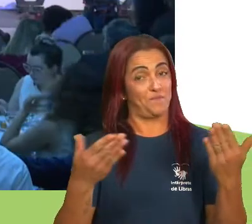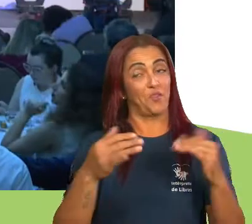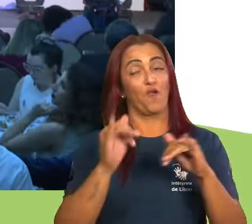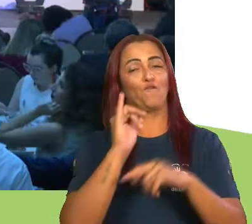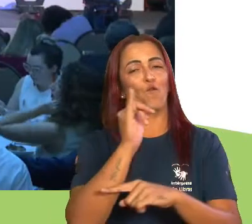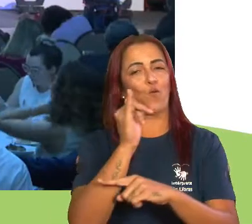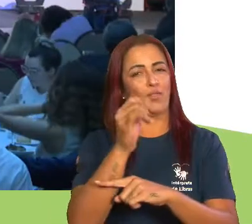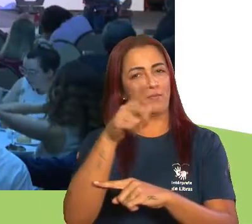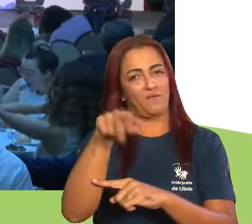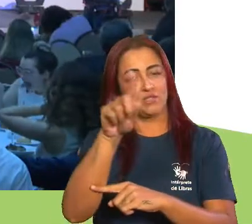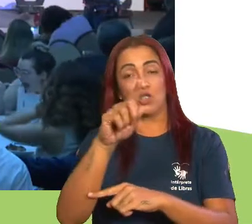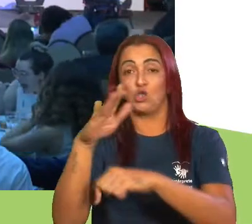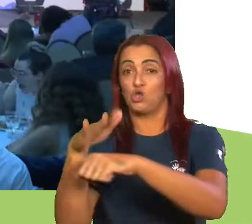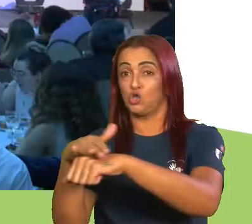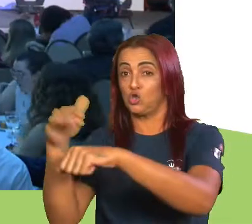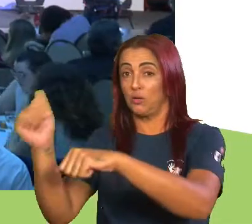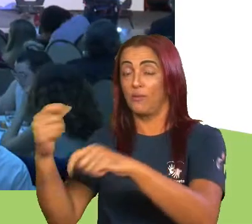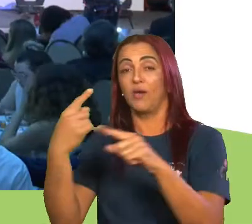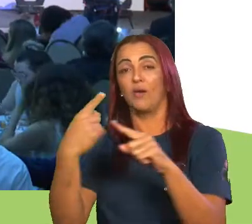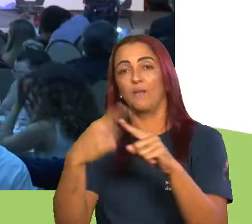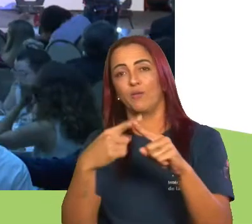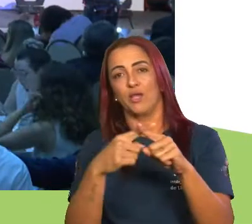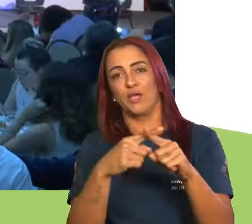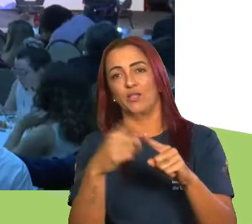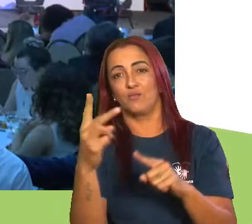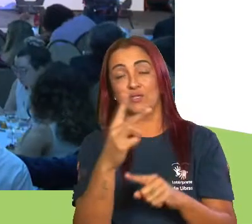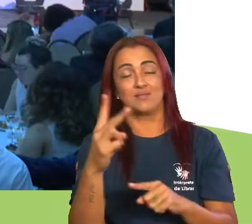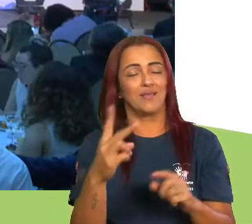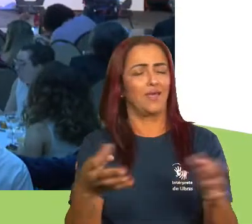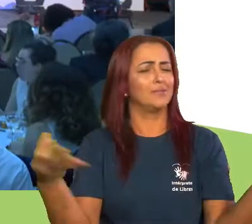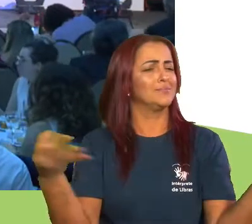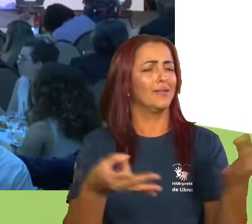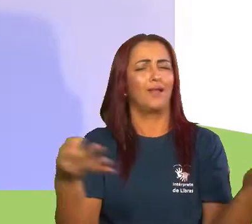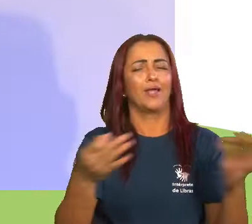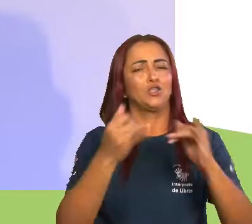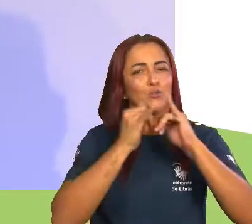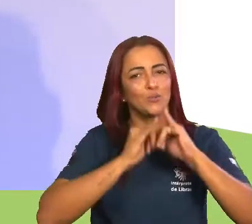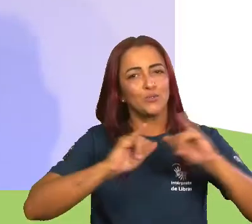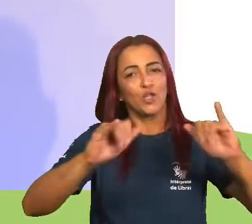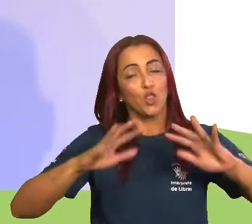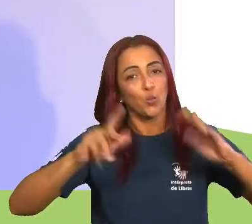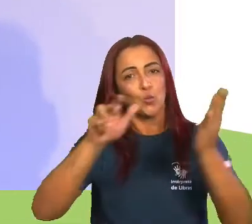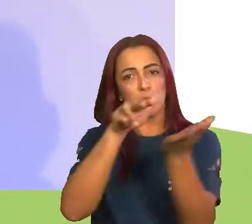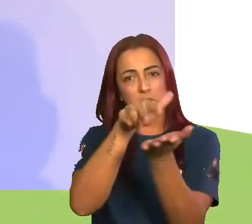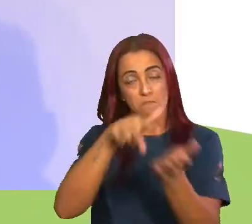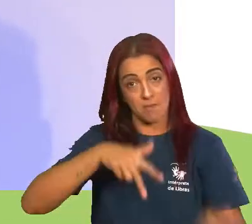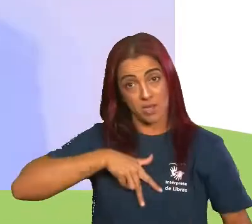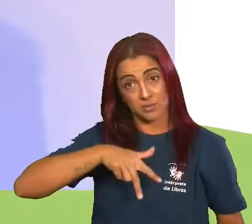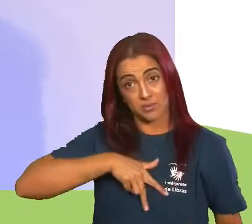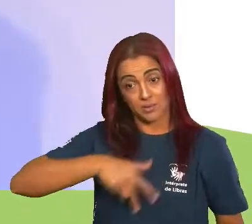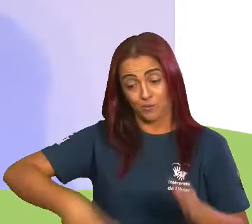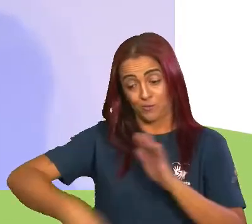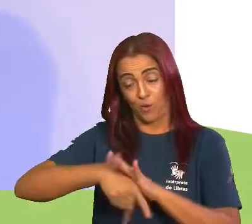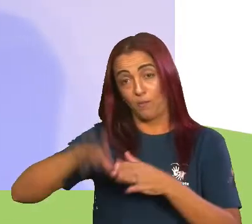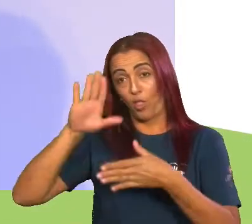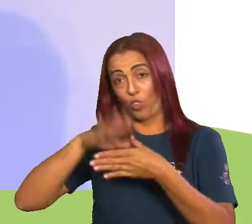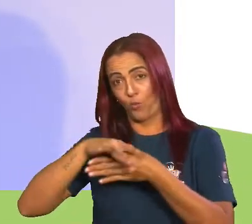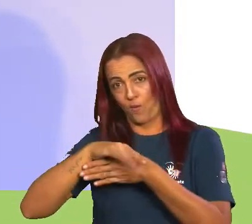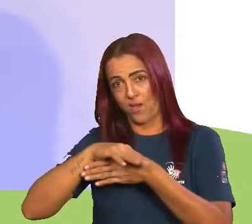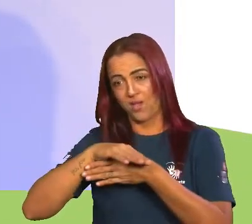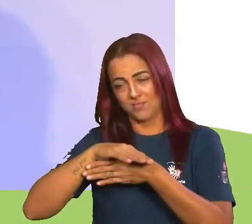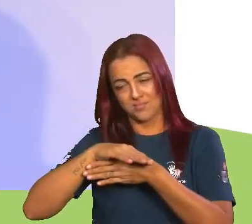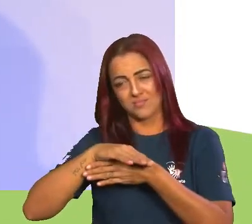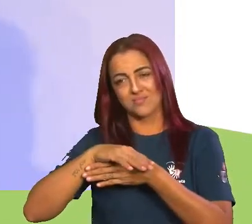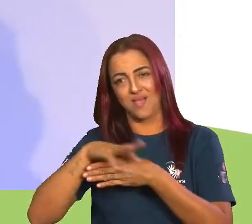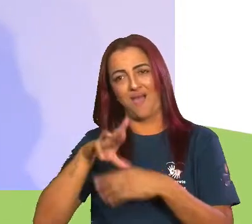Que eu chamei os dois aqui por quê? Porque nós temos uma excelente notícia para todos os pacientes com doenças raras de São Paulo. Aliás, Tony, eu conto